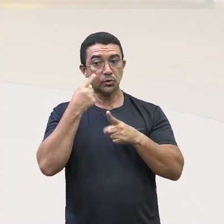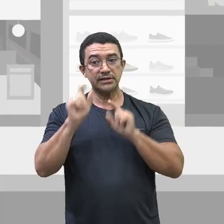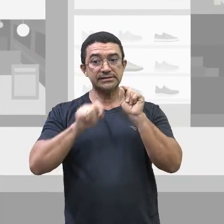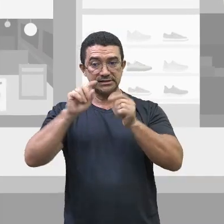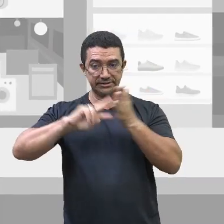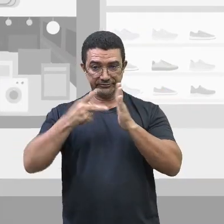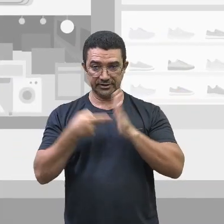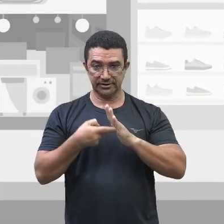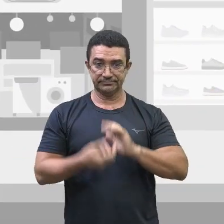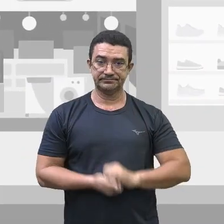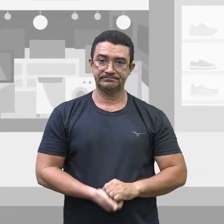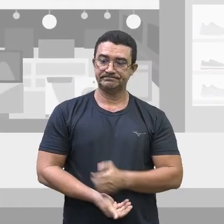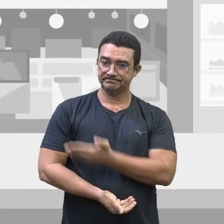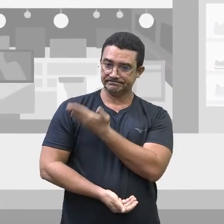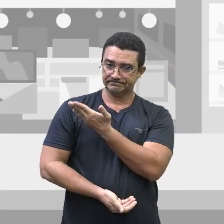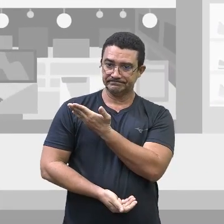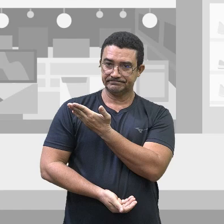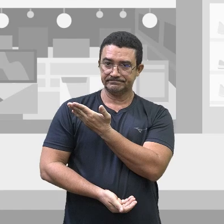propaganda agora.